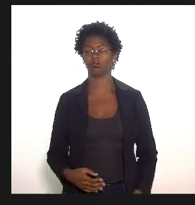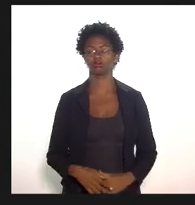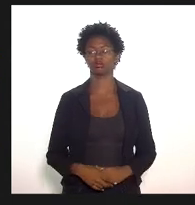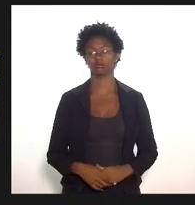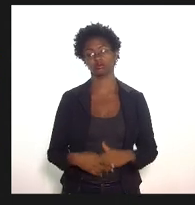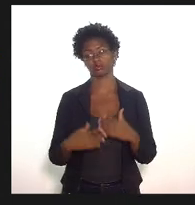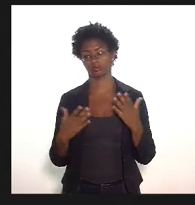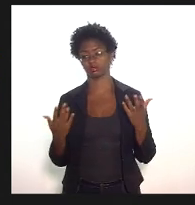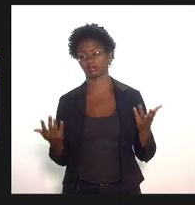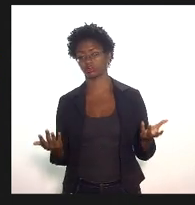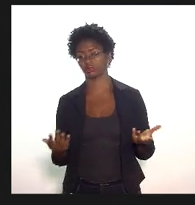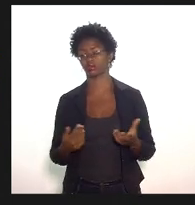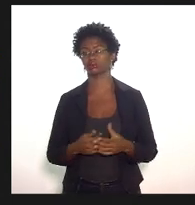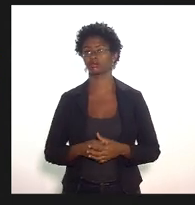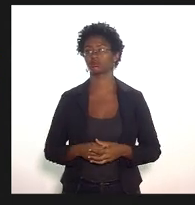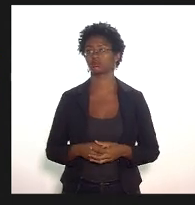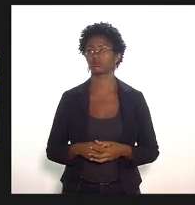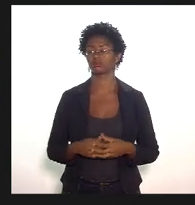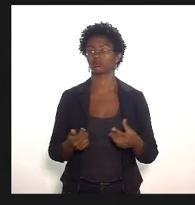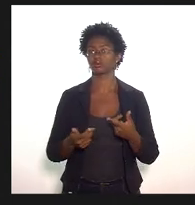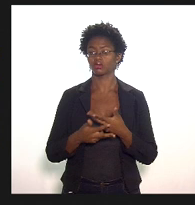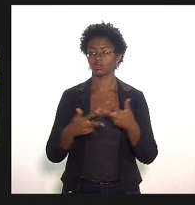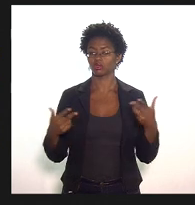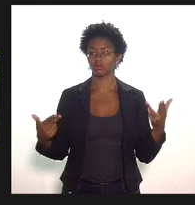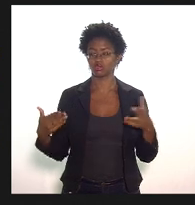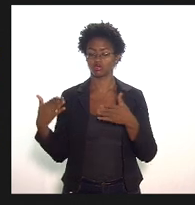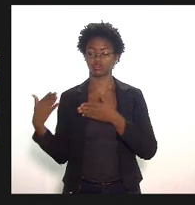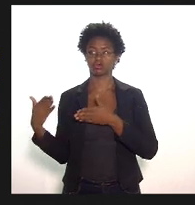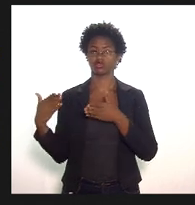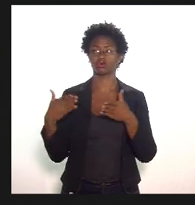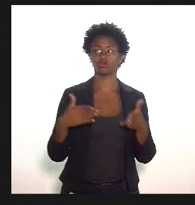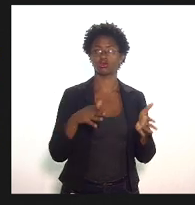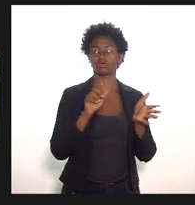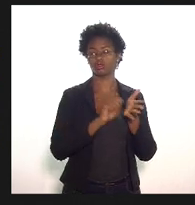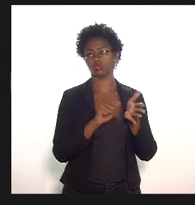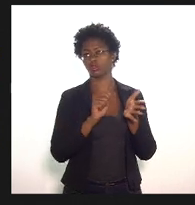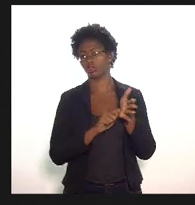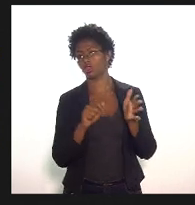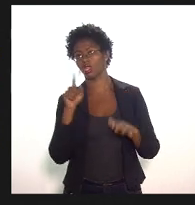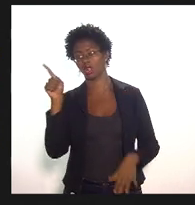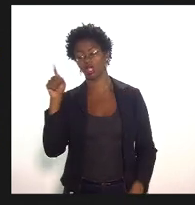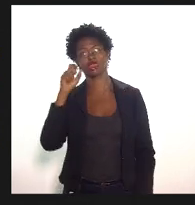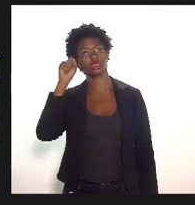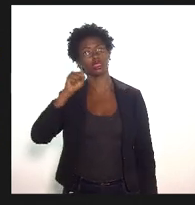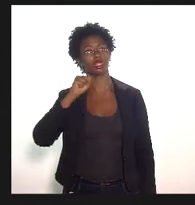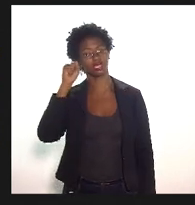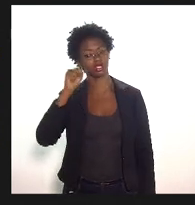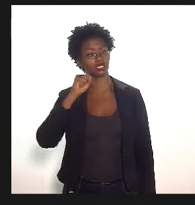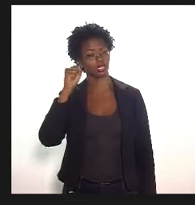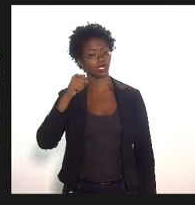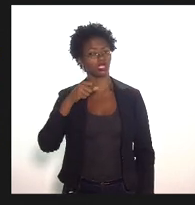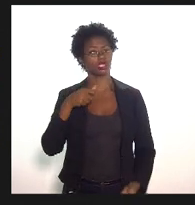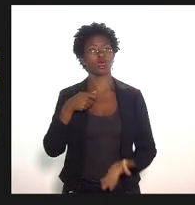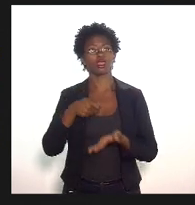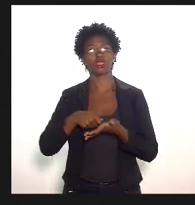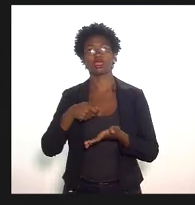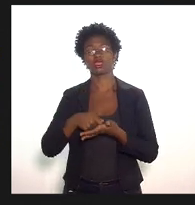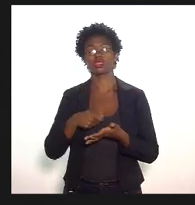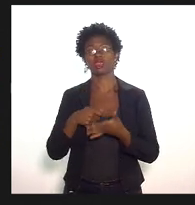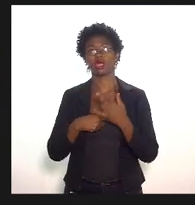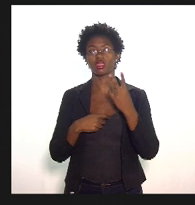um ponto que chegou hoje na redação, né, no Senado, com a exigência de